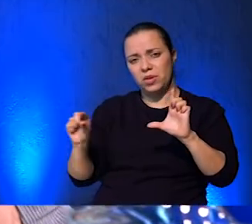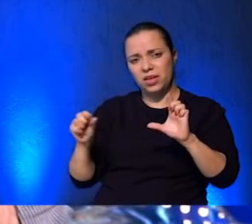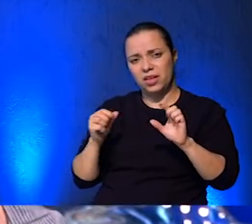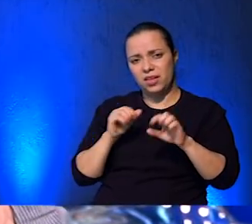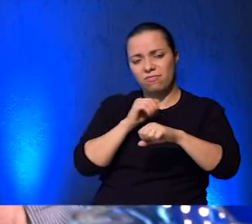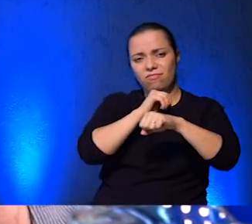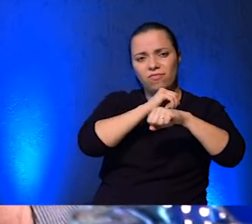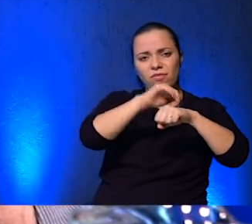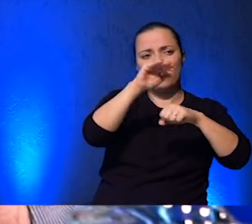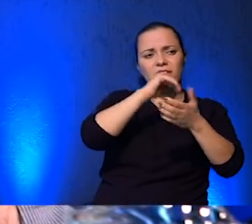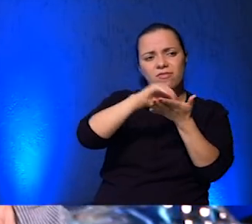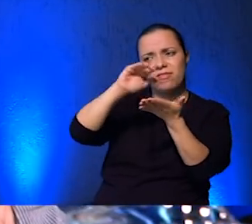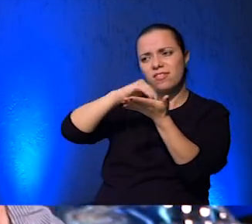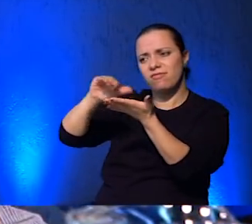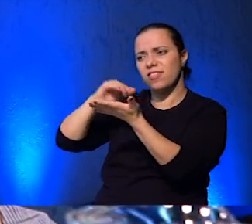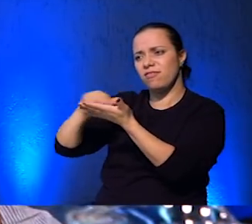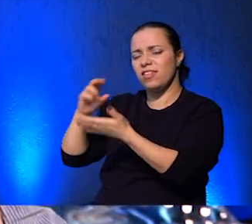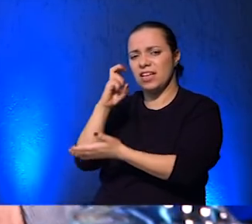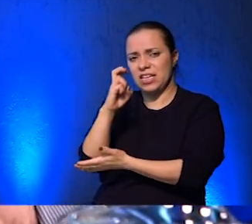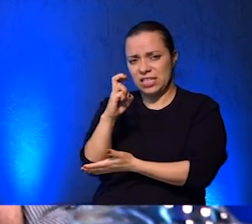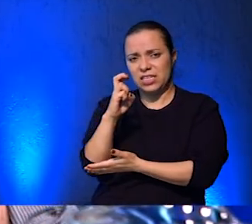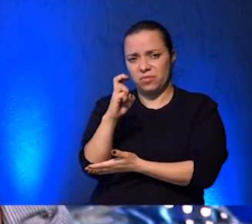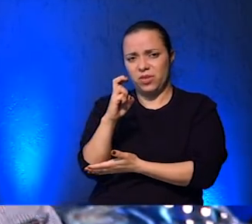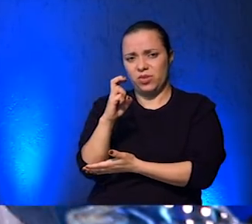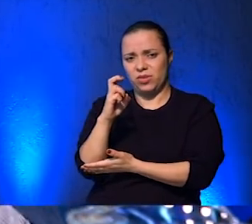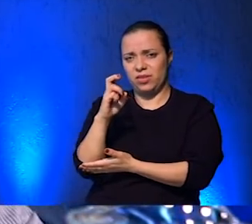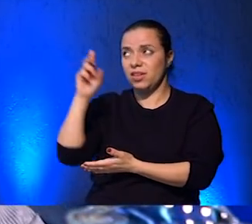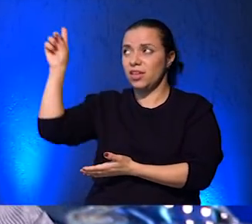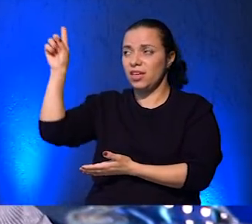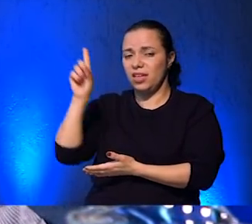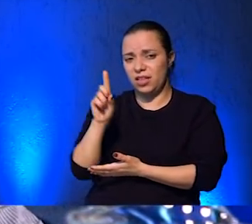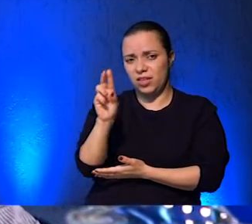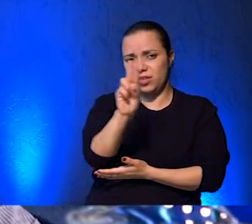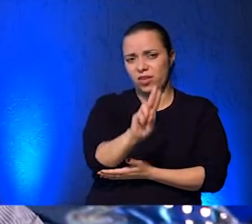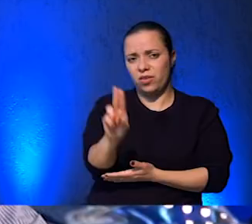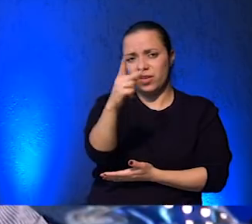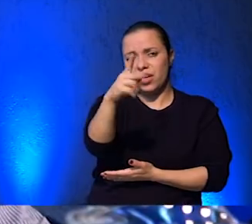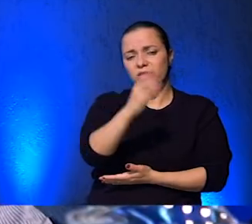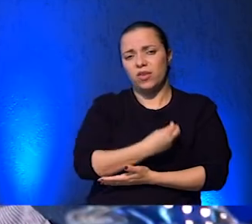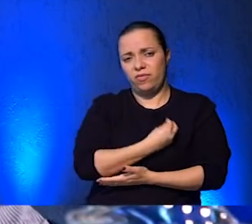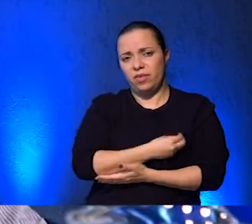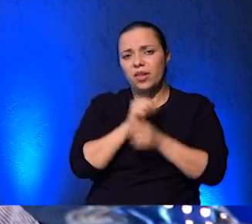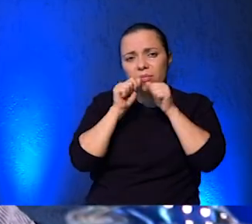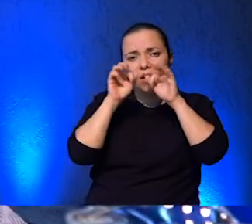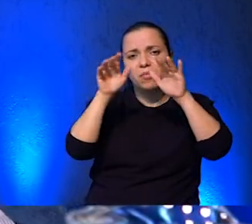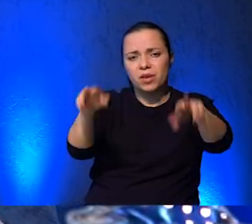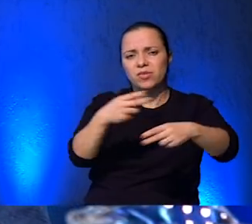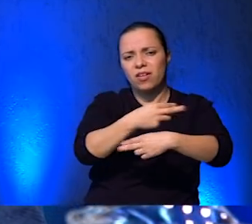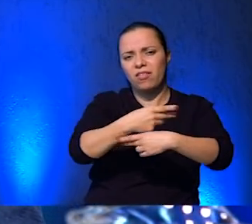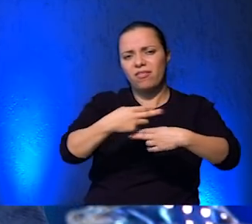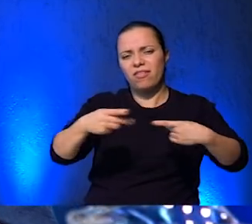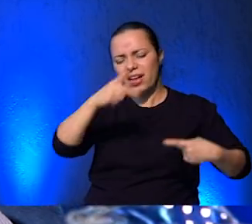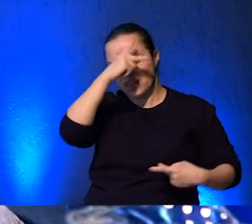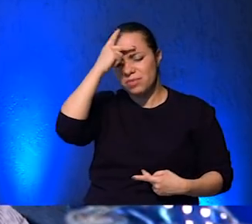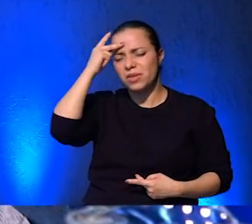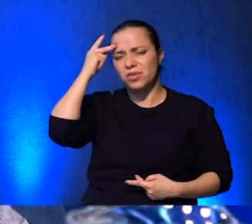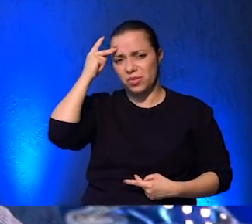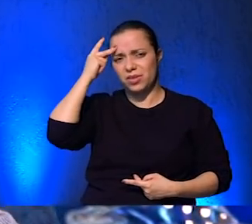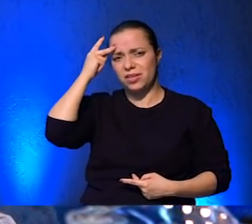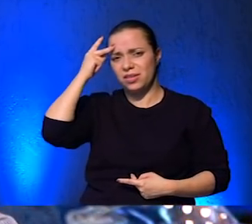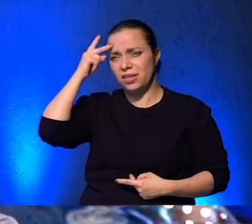link da uma palavra deus vai te usar para ver um sua muitas pessoas esse é o que o senhor te abençoe